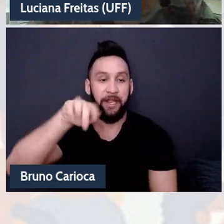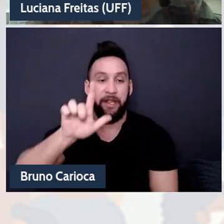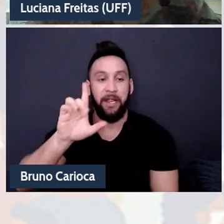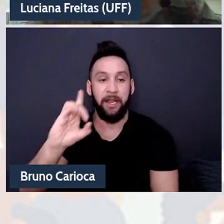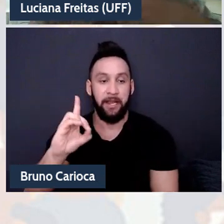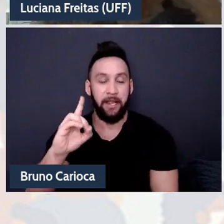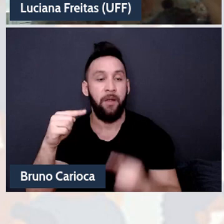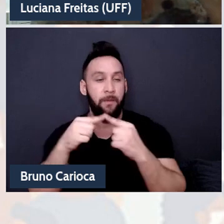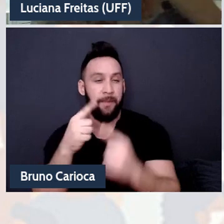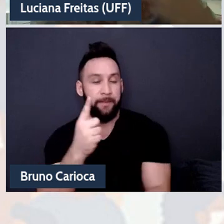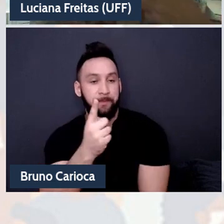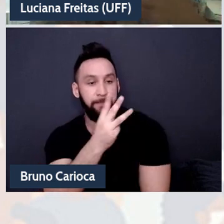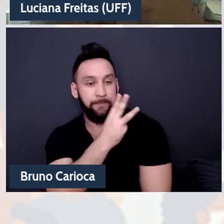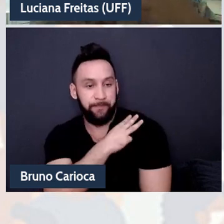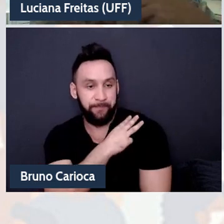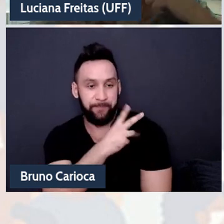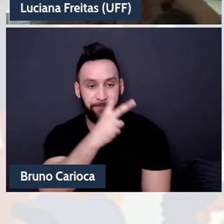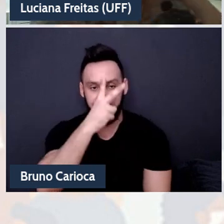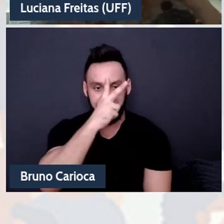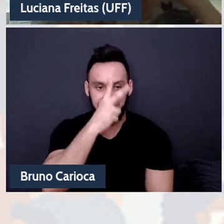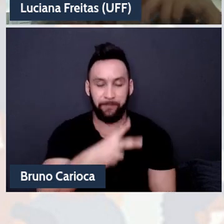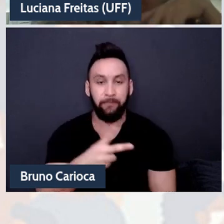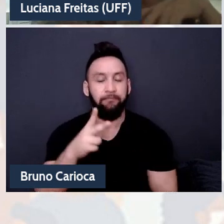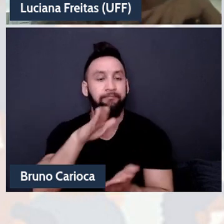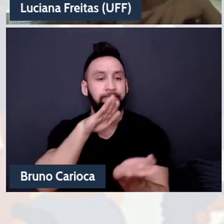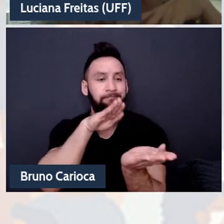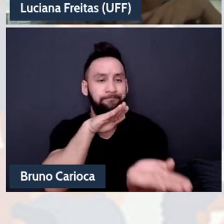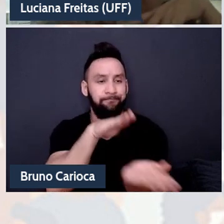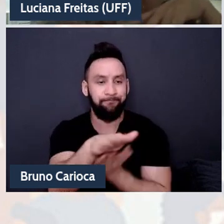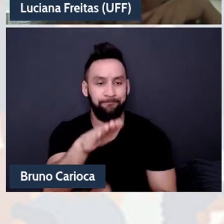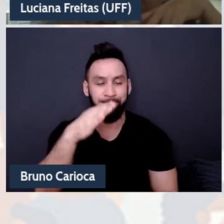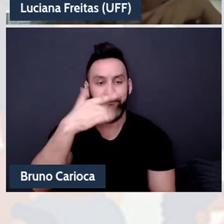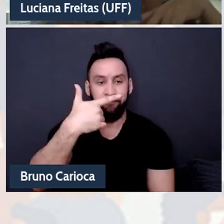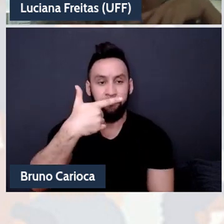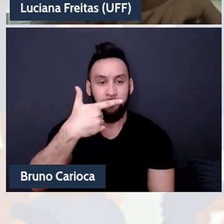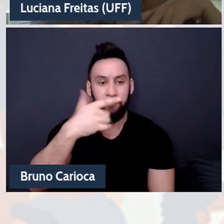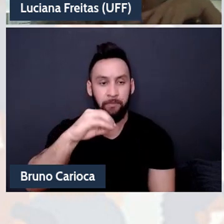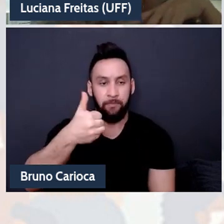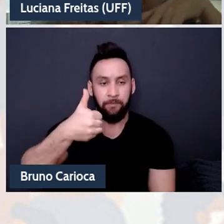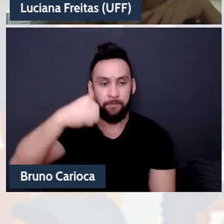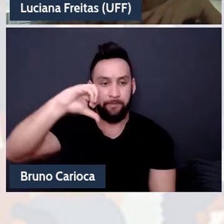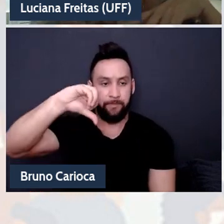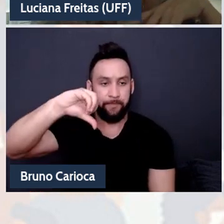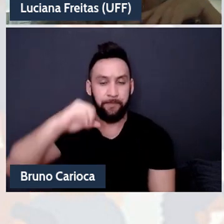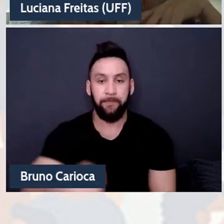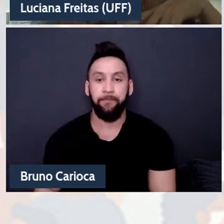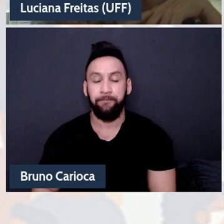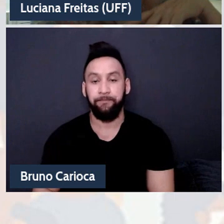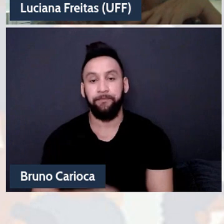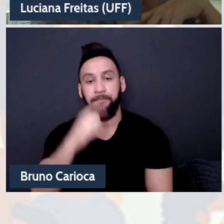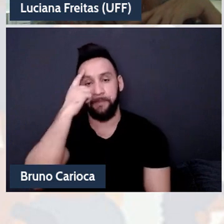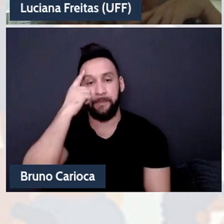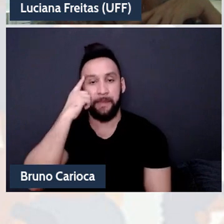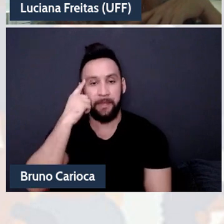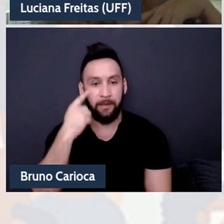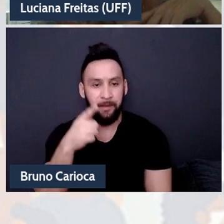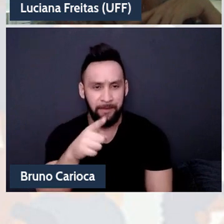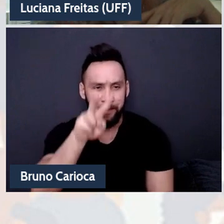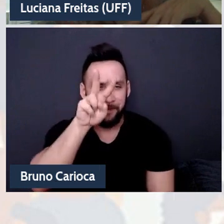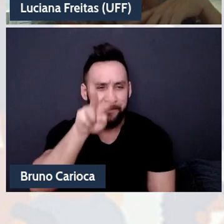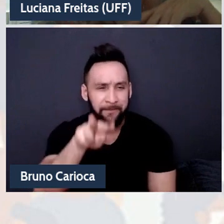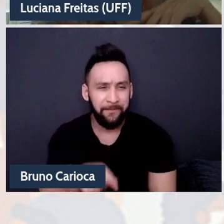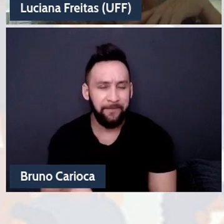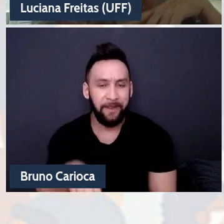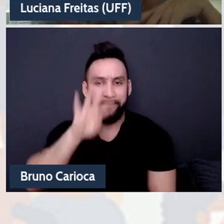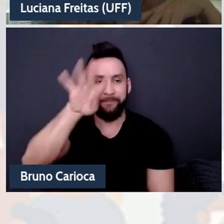que foi publicado em 2019, e olha só, Não tem mais livro